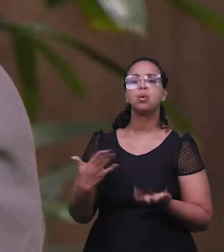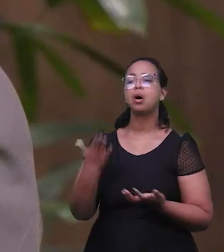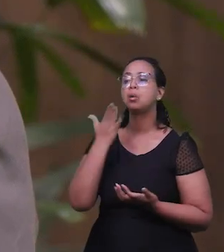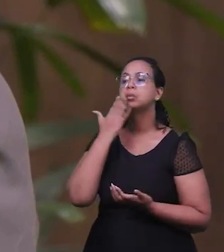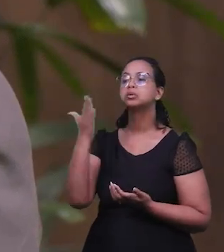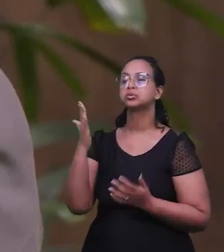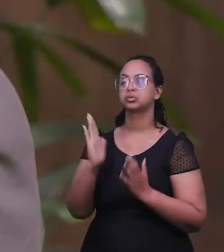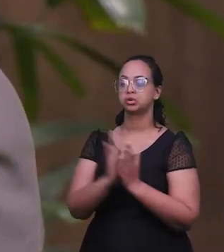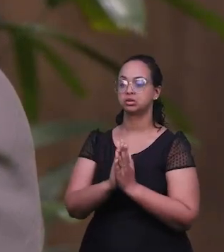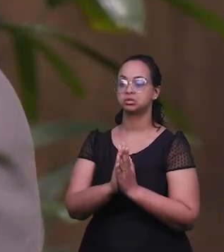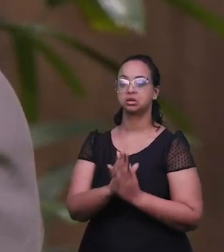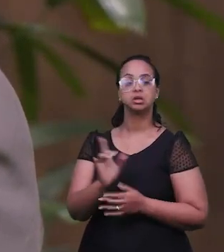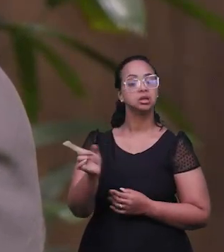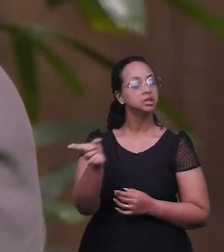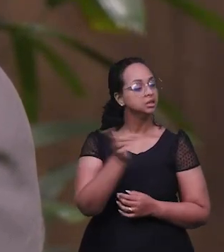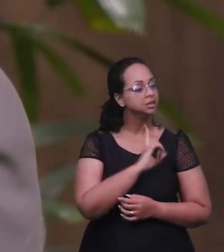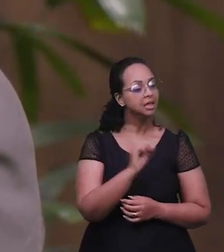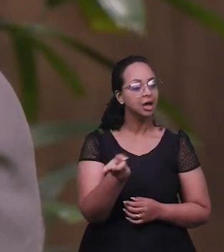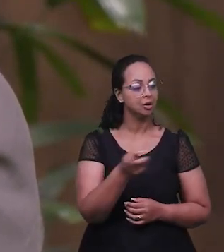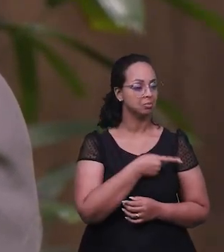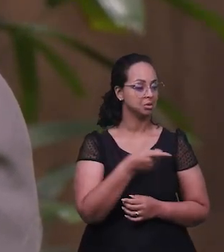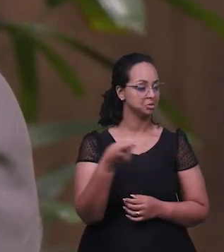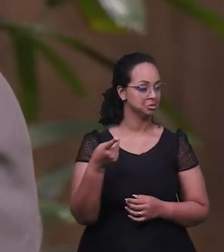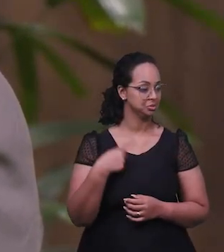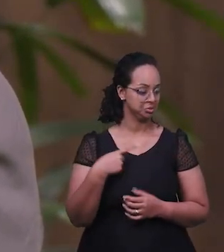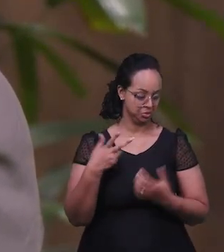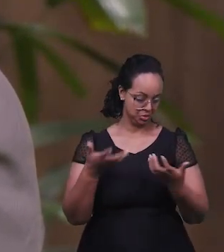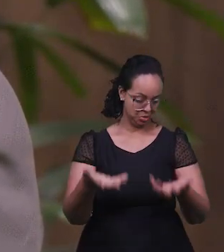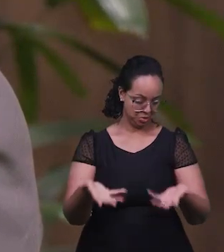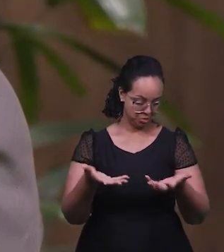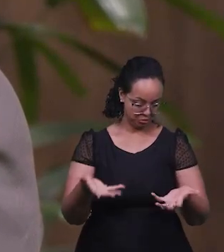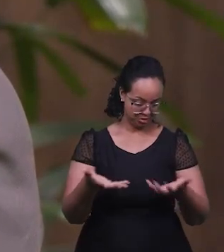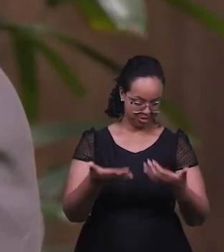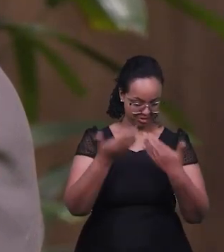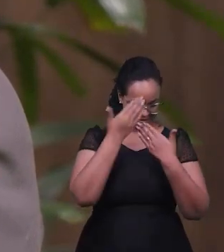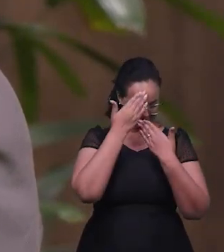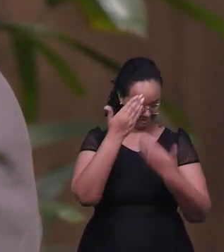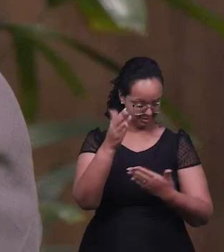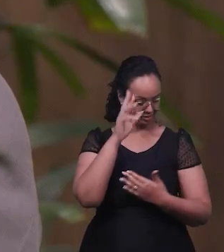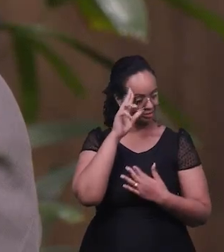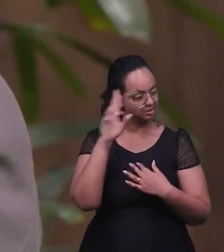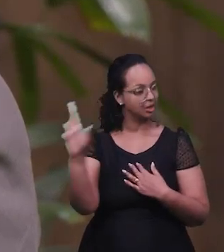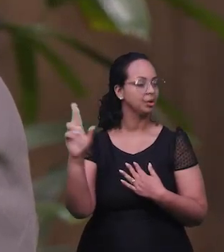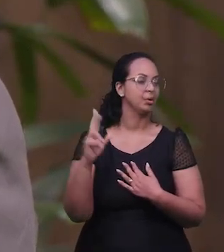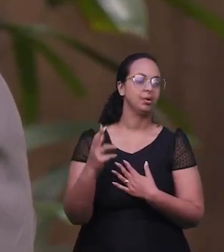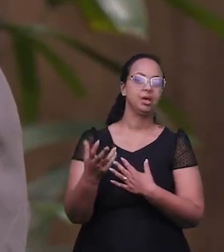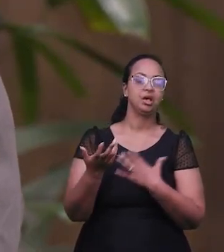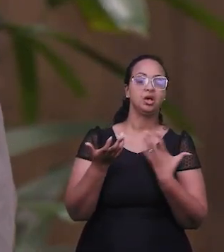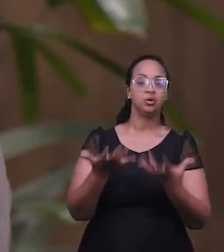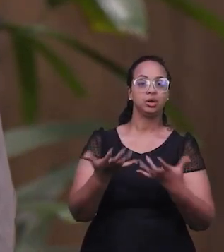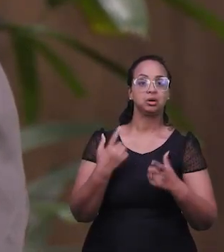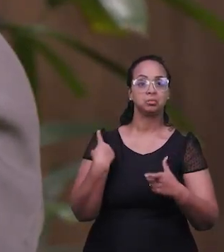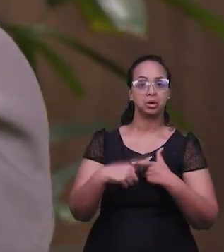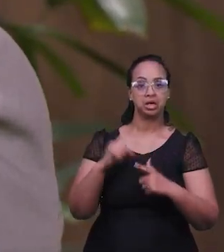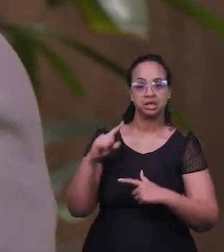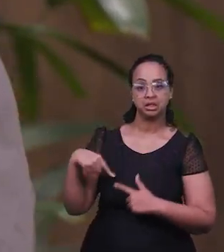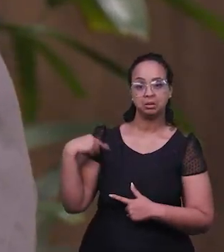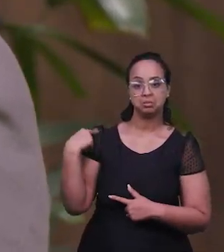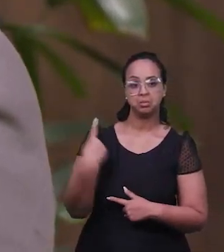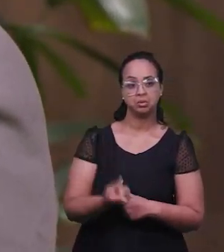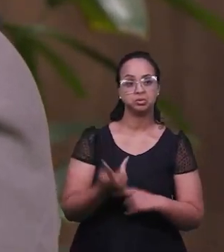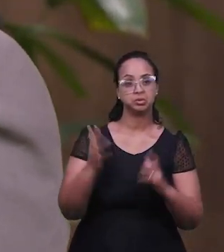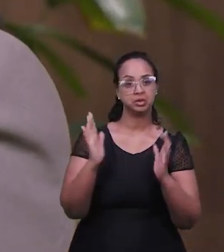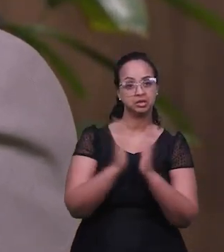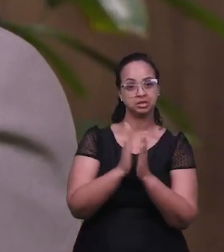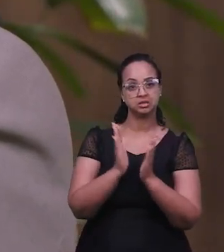Qual o motivo da oração? Não, pastor. Hoje eu quero glorificar o Senhor. Amém. Depois da oração,